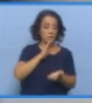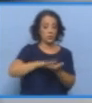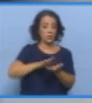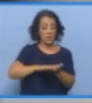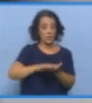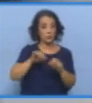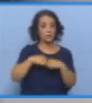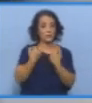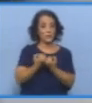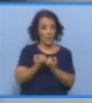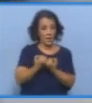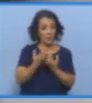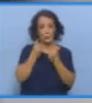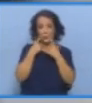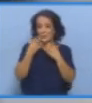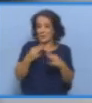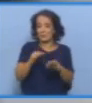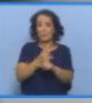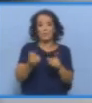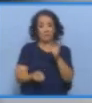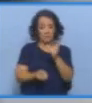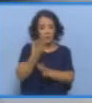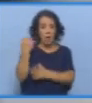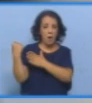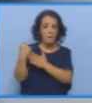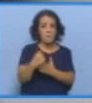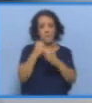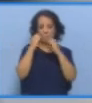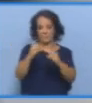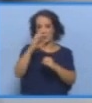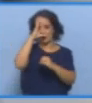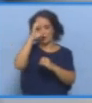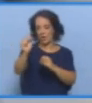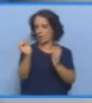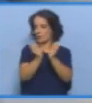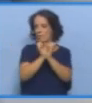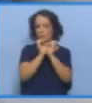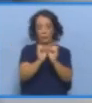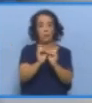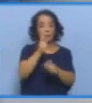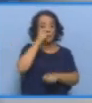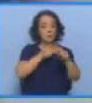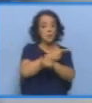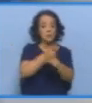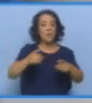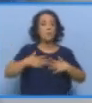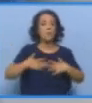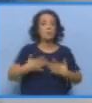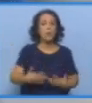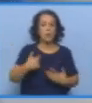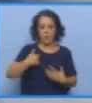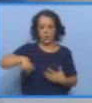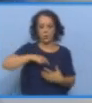sui generis, porque nasceu sem qualquer apoio na altura do Estado nem da Segurança Social e com voluntários. Não temos acordos,